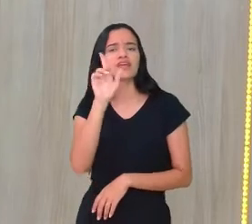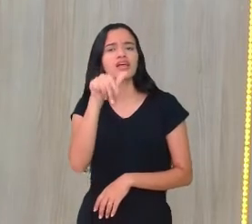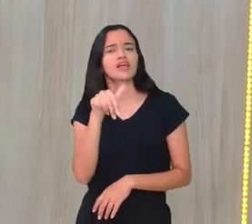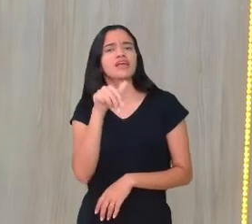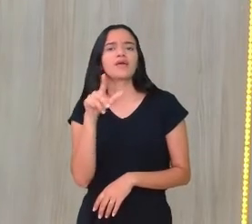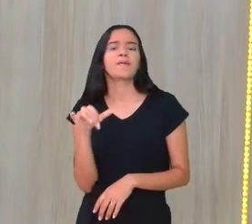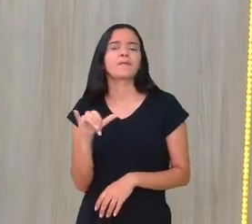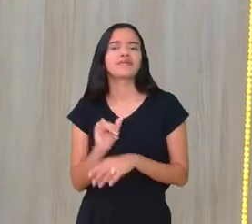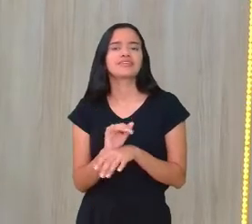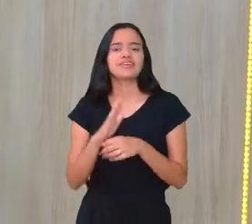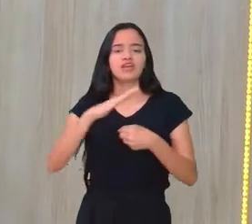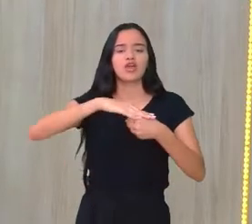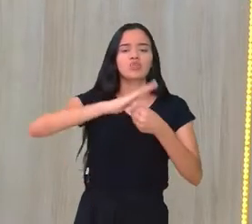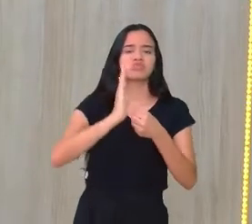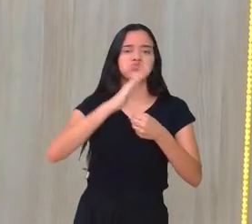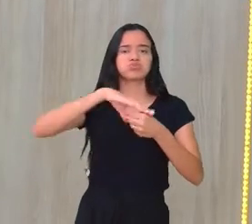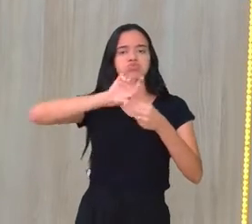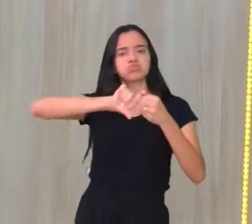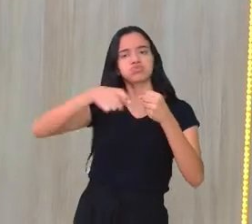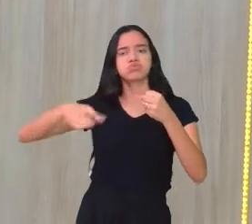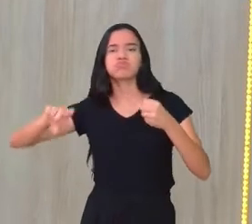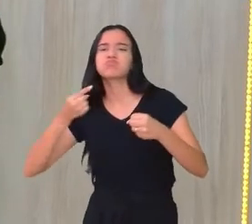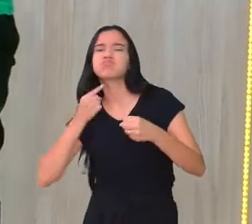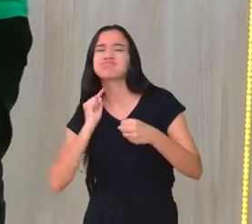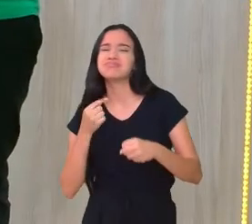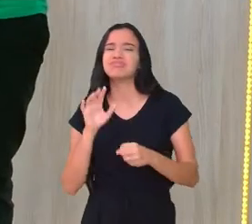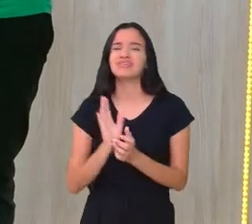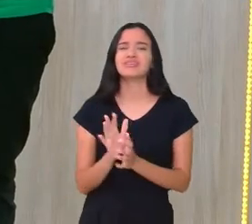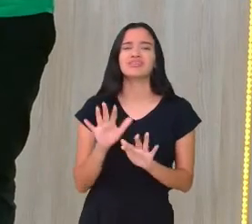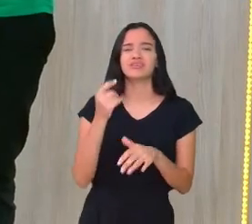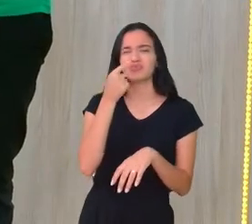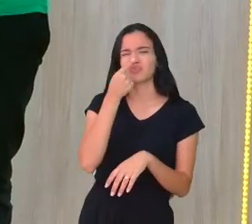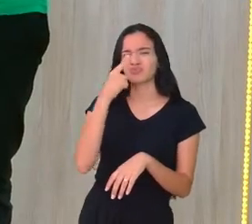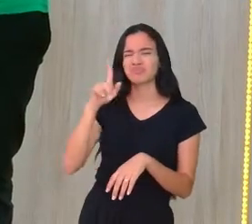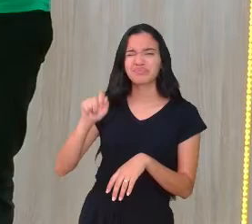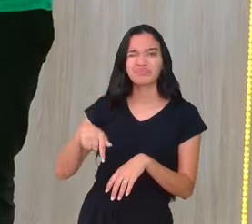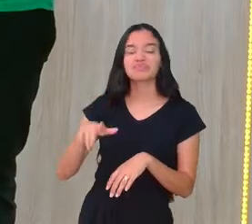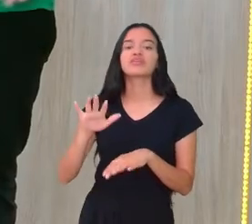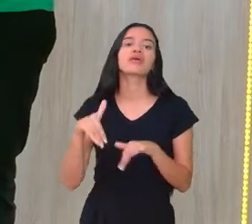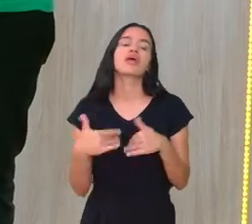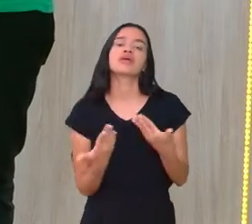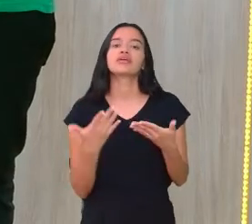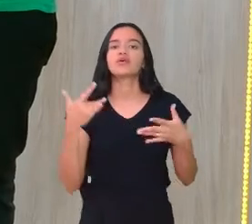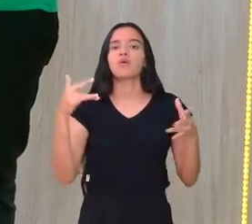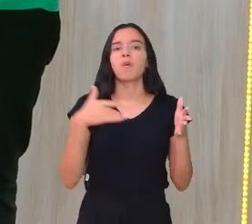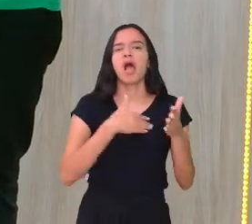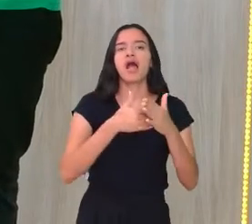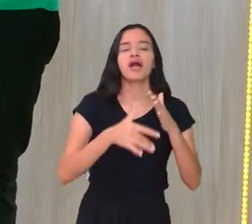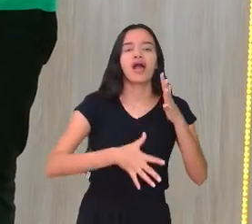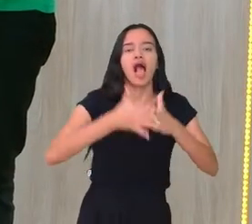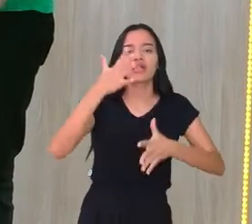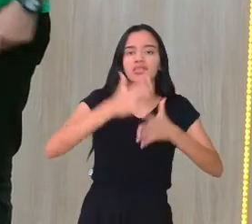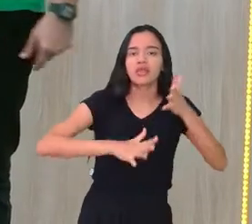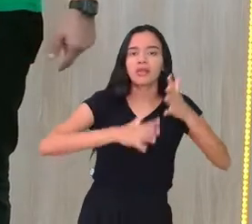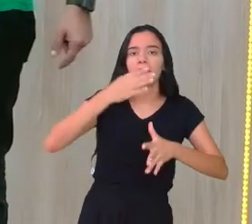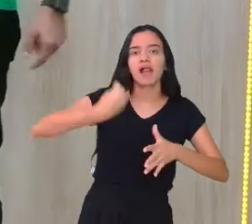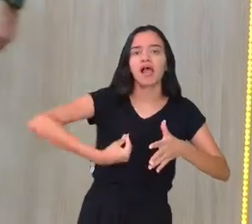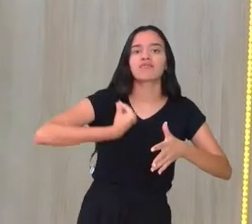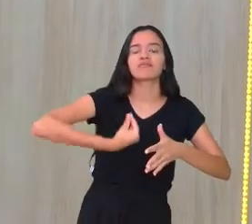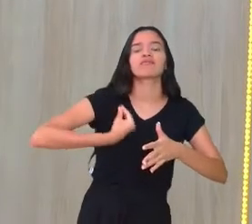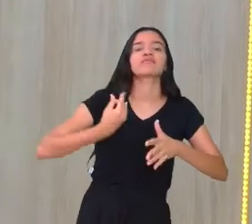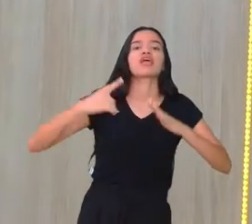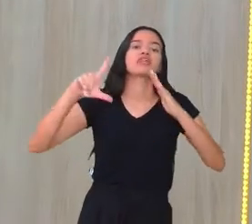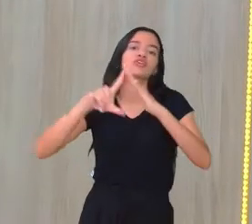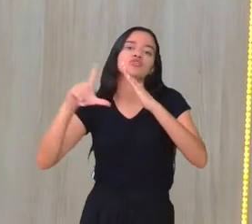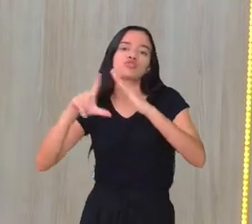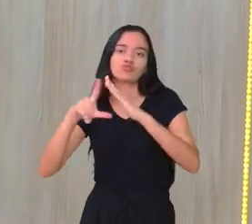tá um esgoto a céu aberto, né? Não tem condições, né? Atrapalha o comércio, né? Atrapalha a vida das pessoas. Outra coisa,